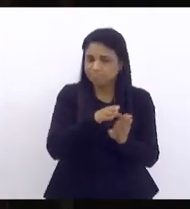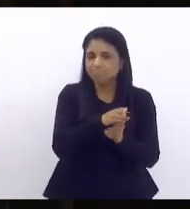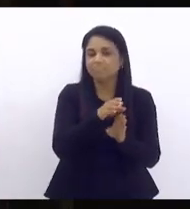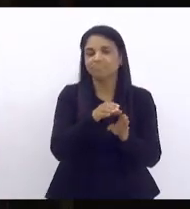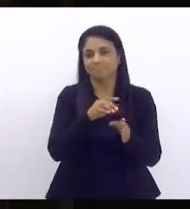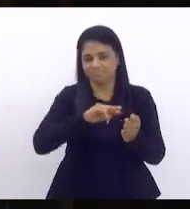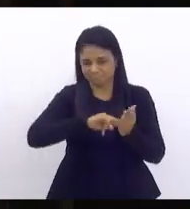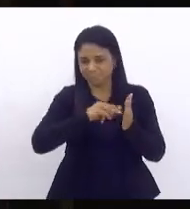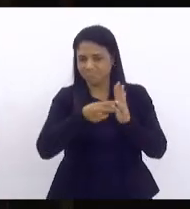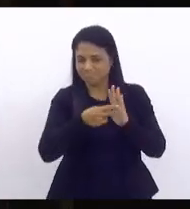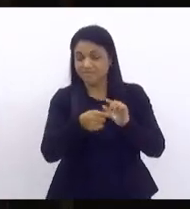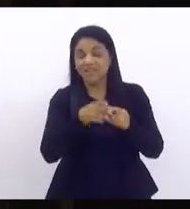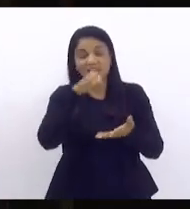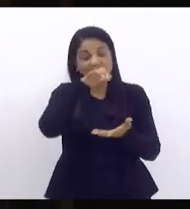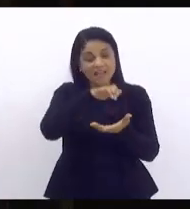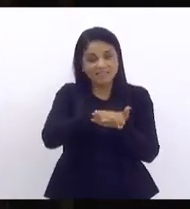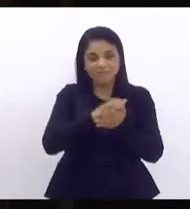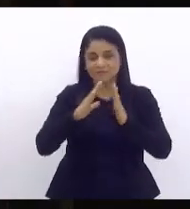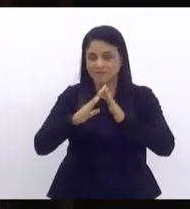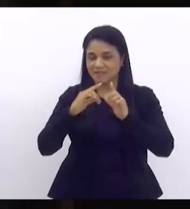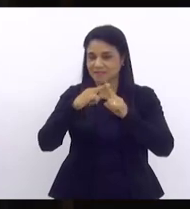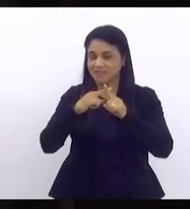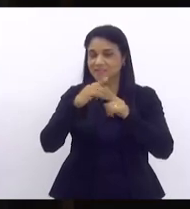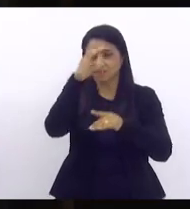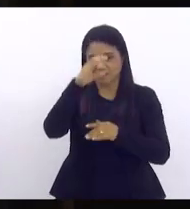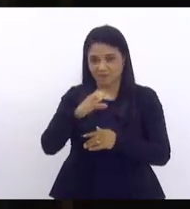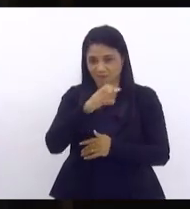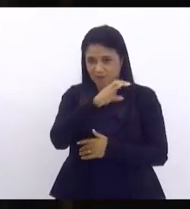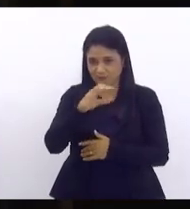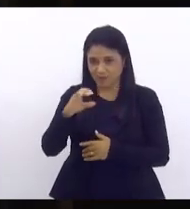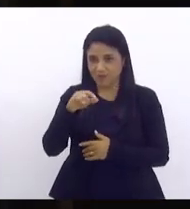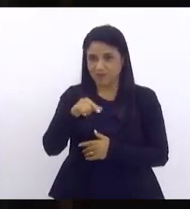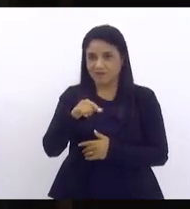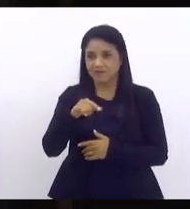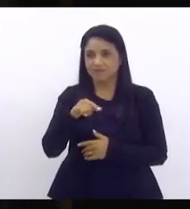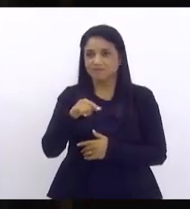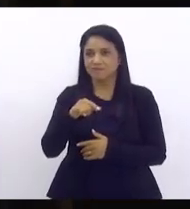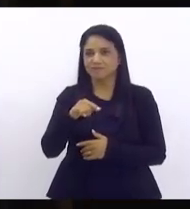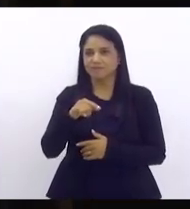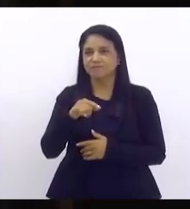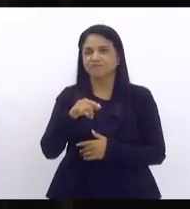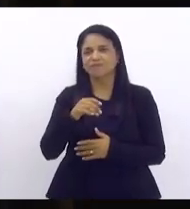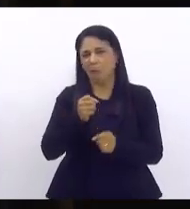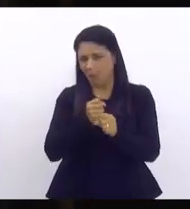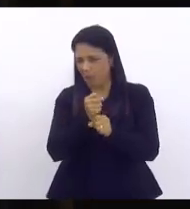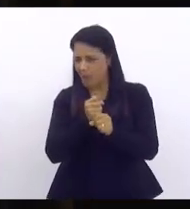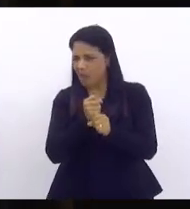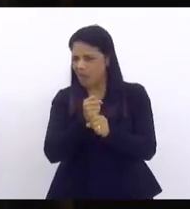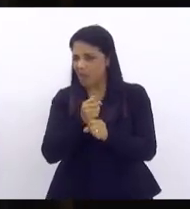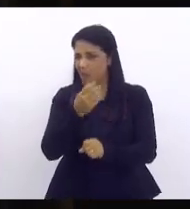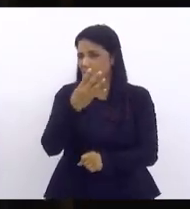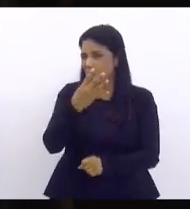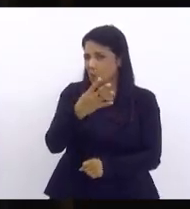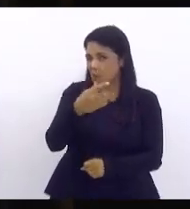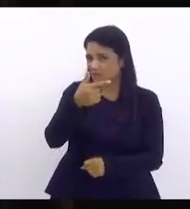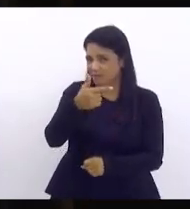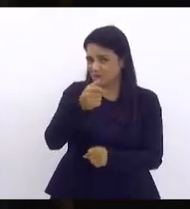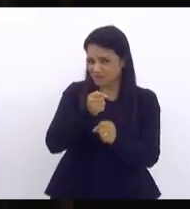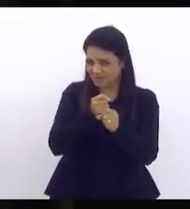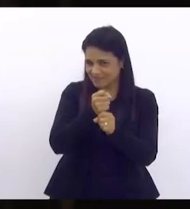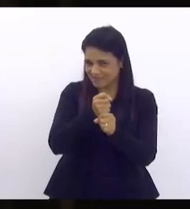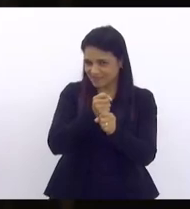Nós casamos na Igreja Católica, e isso já faz alguns anos, 42